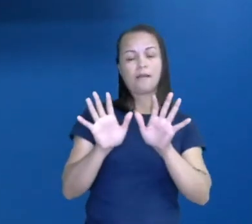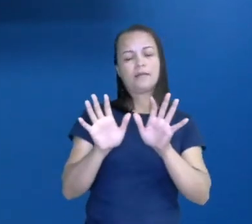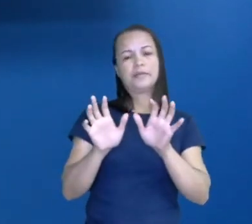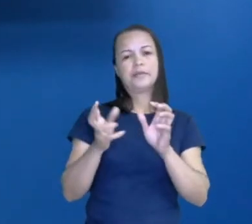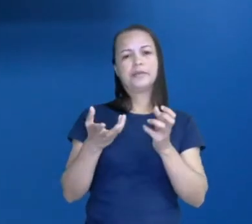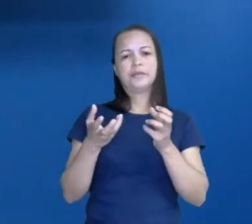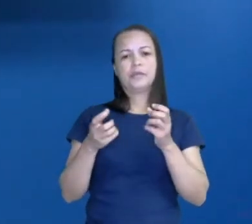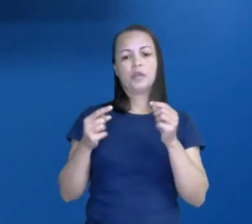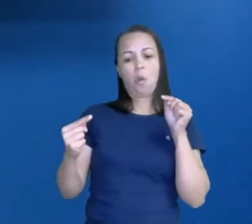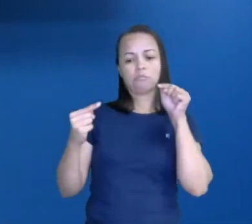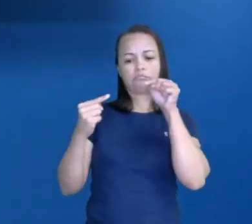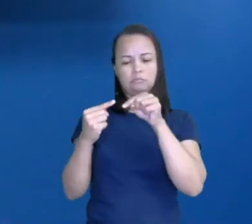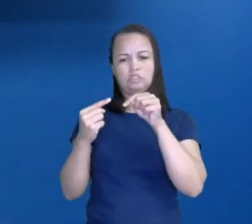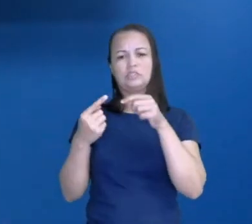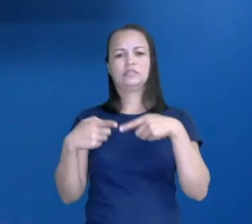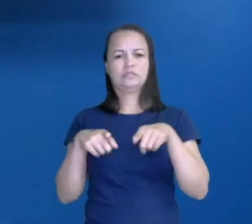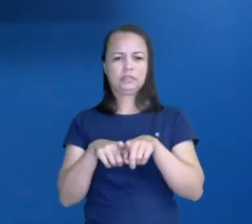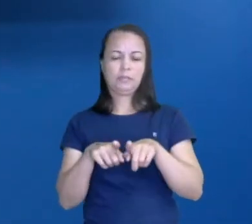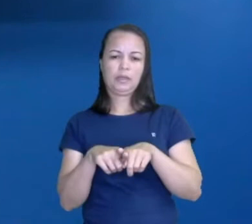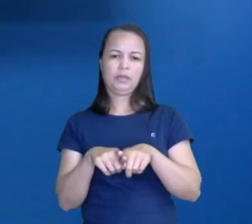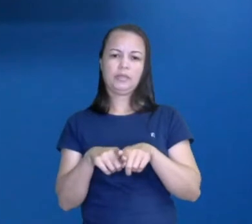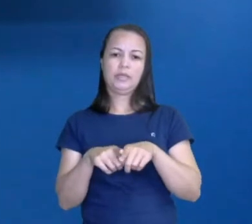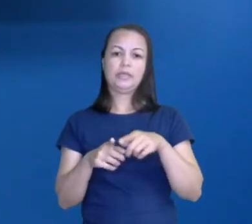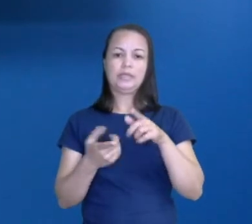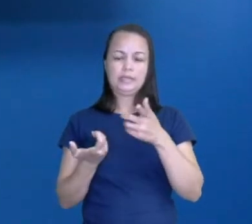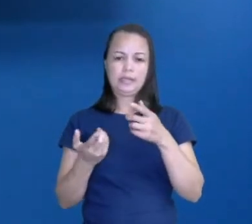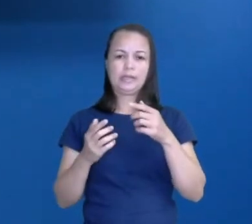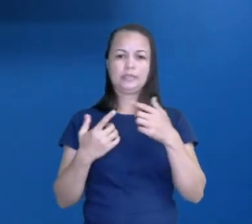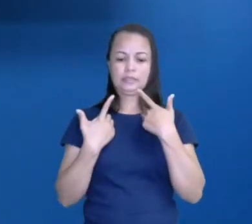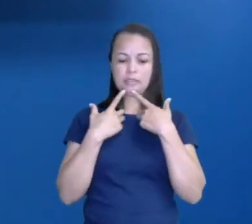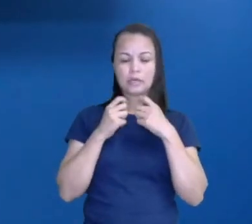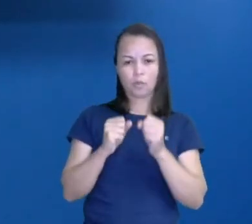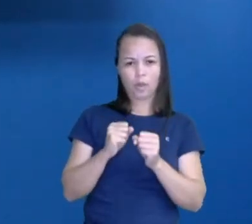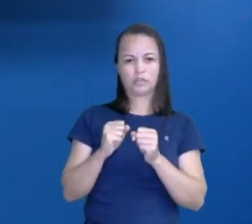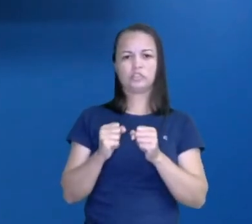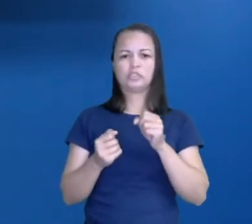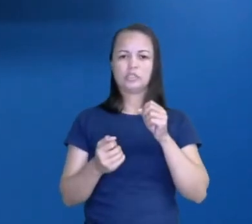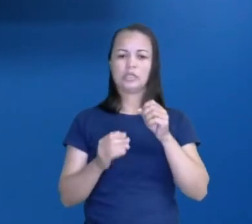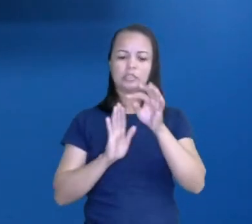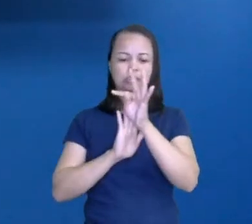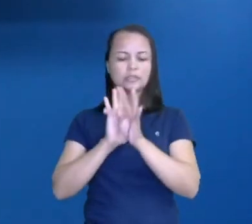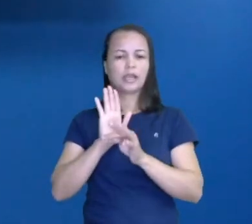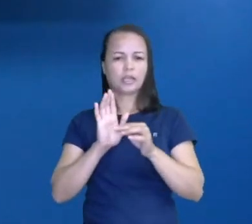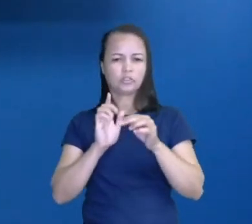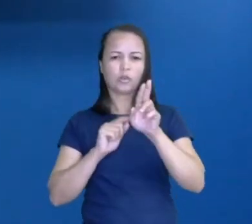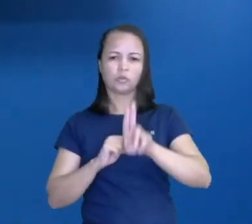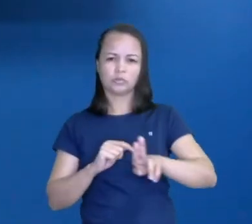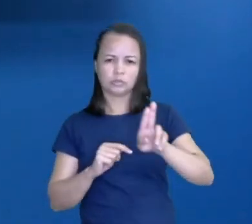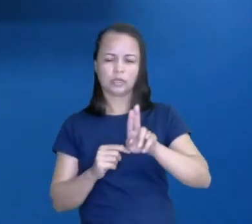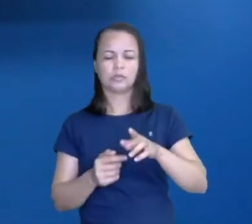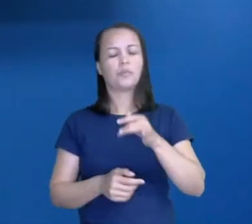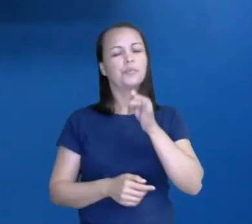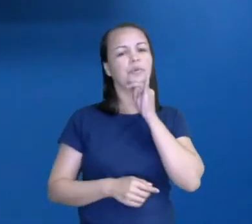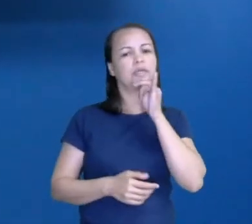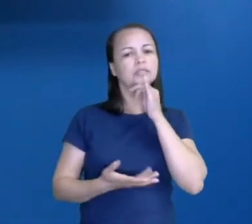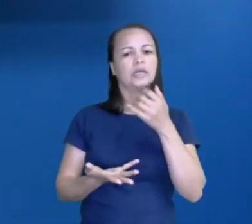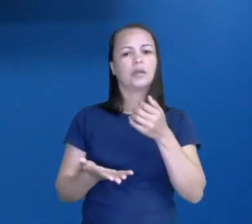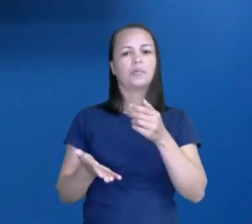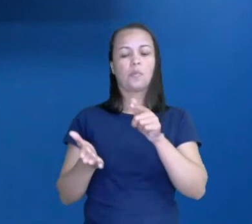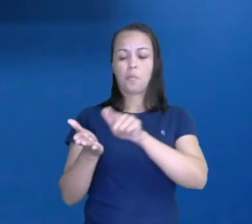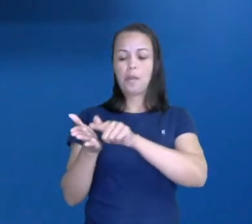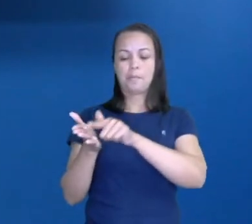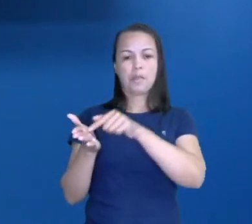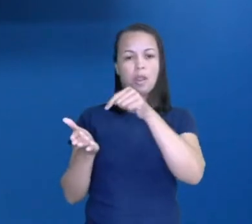alguns textos. E essa linguagem ela é utilizada neles. Um exemplo, bula de remédio,